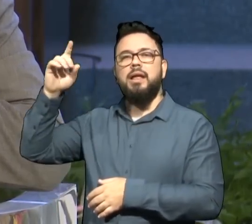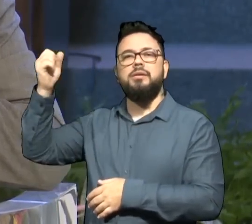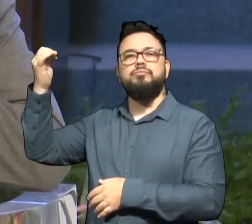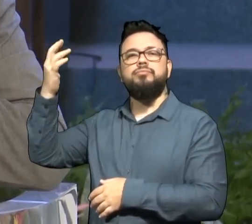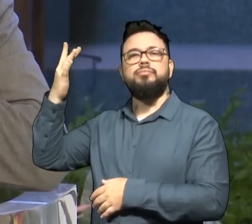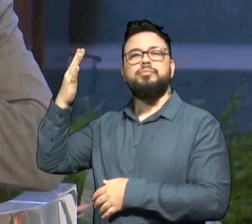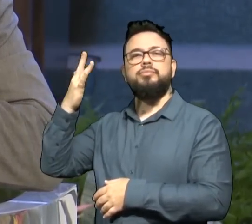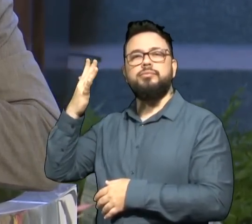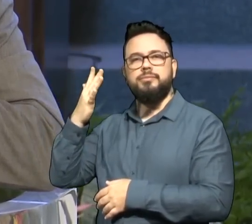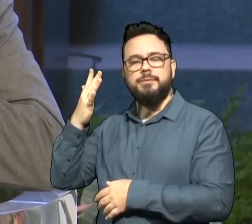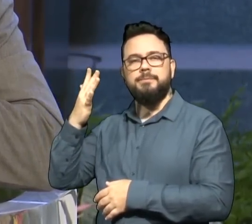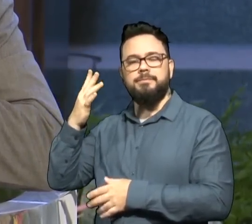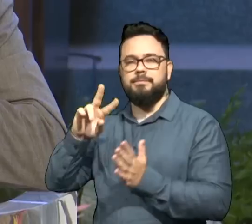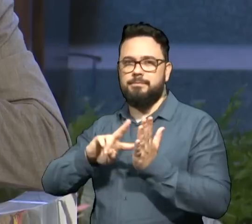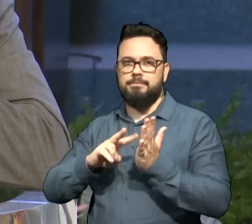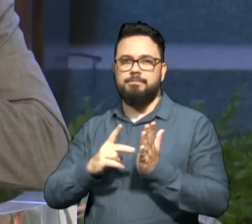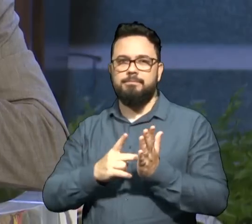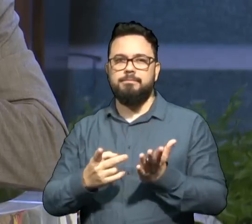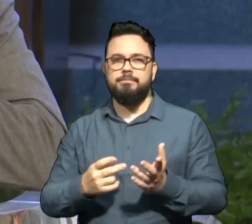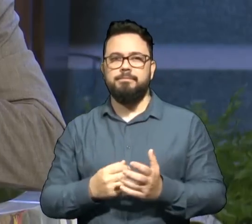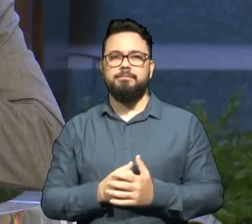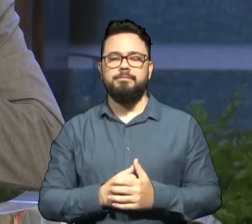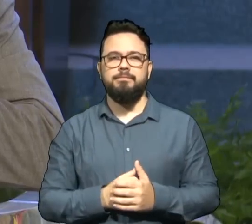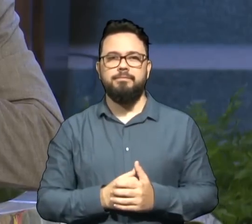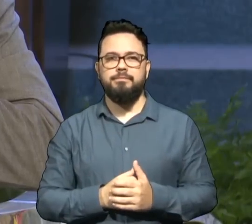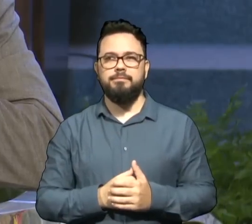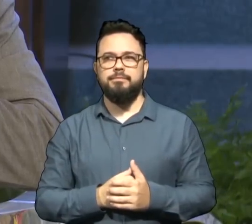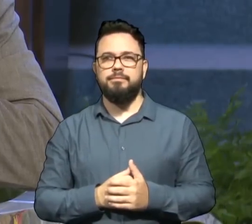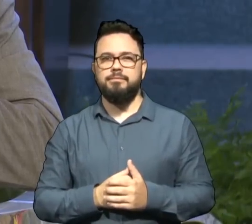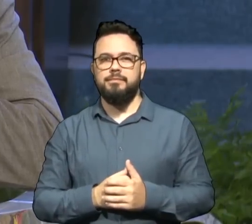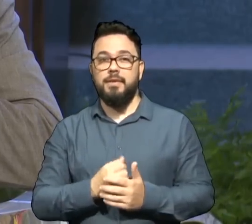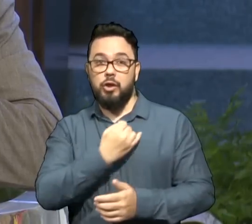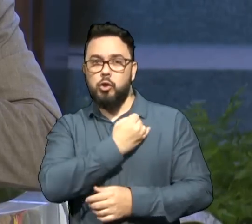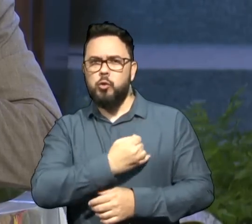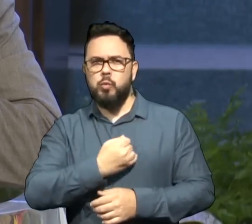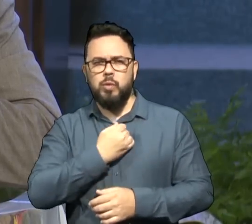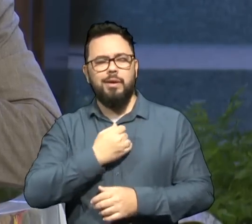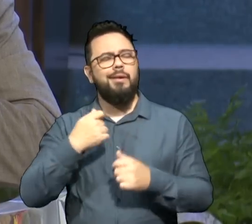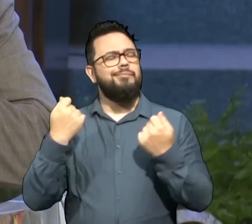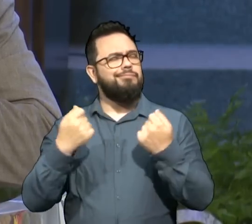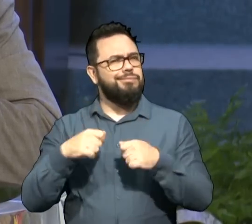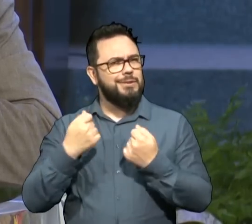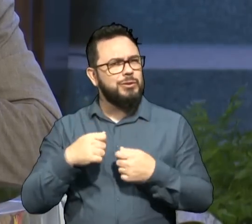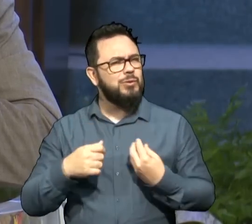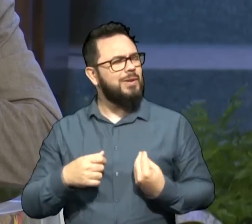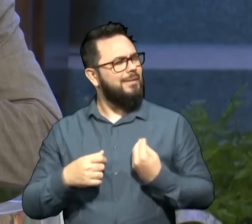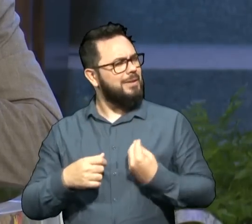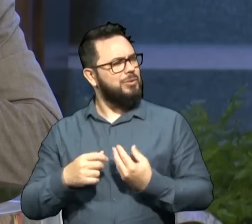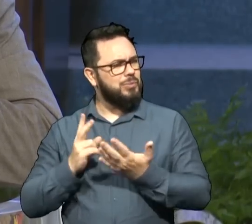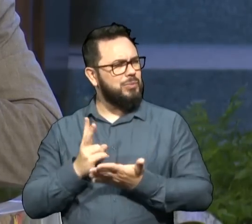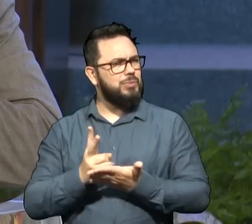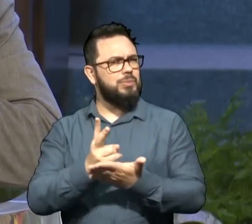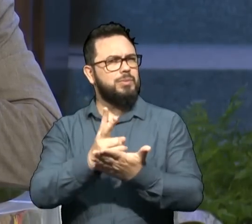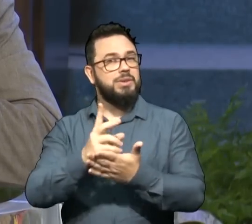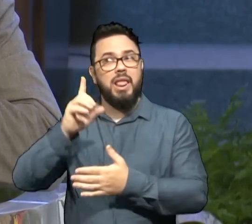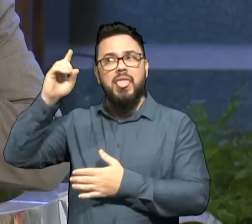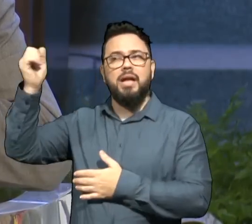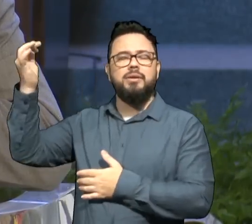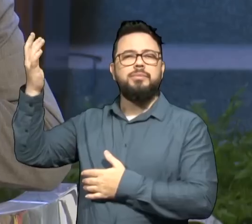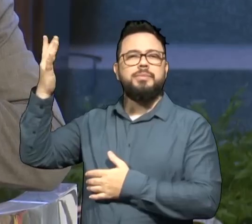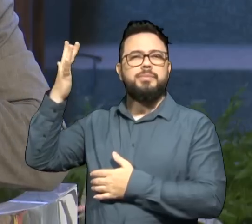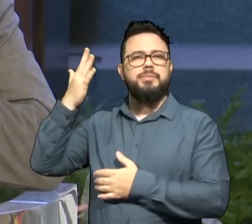senhor concede a graça e foi isso que João mais precisou em toda a sua vida da Graça de Deus